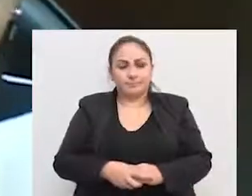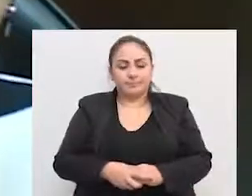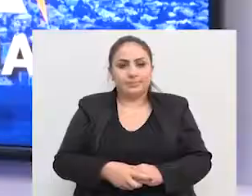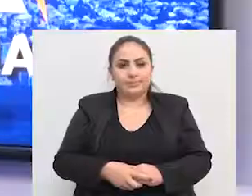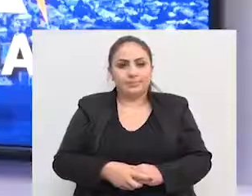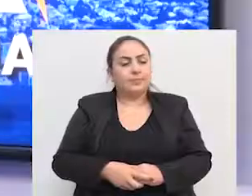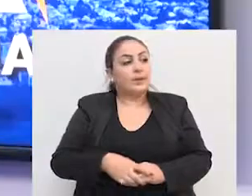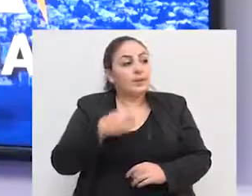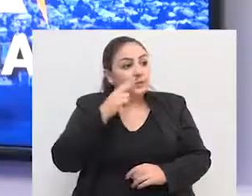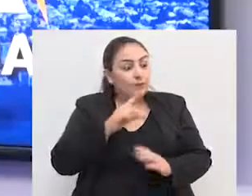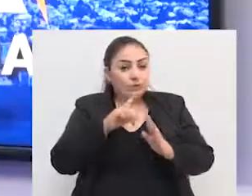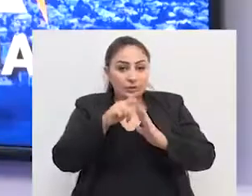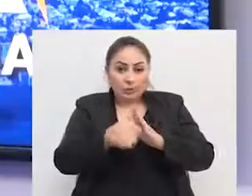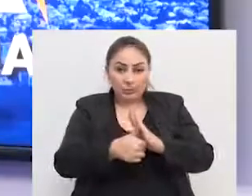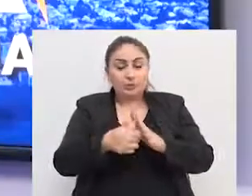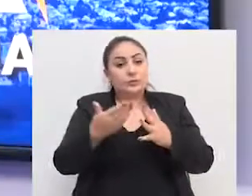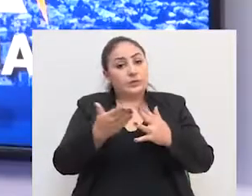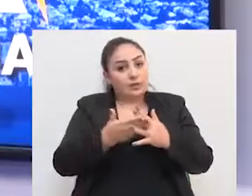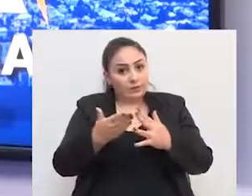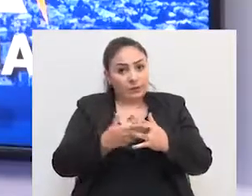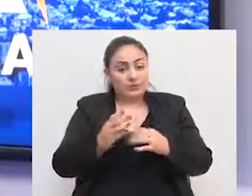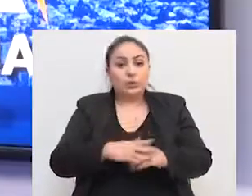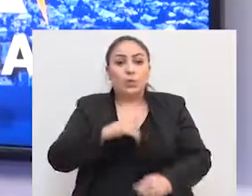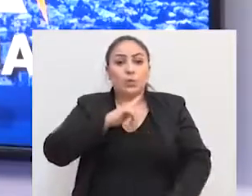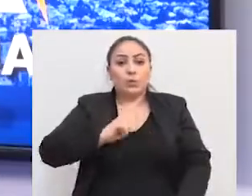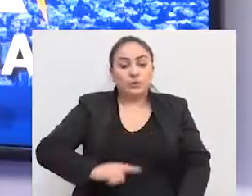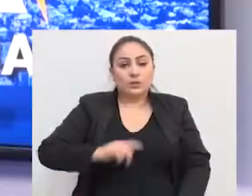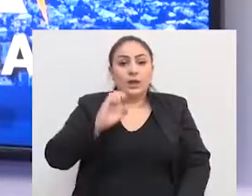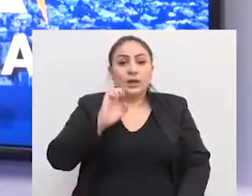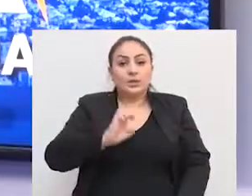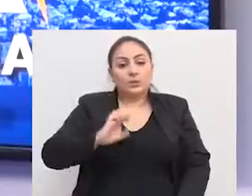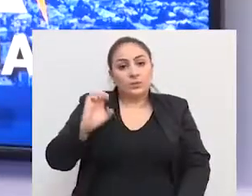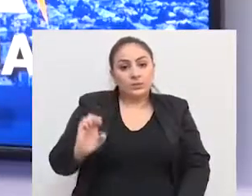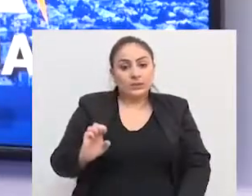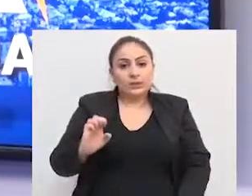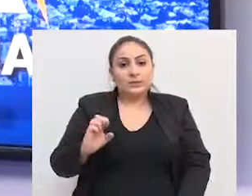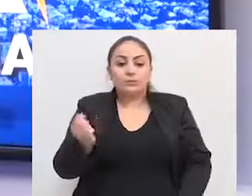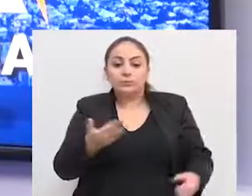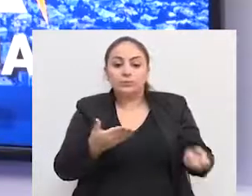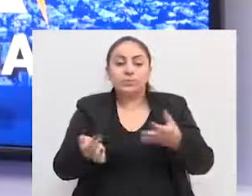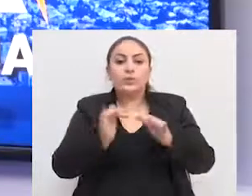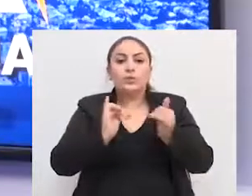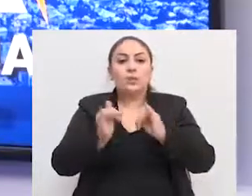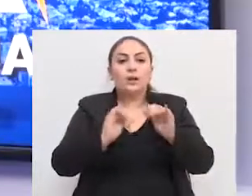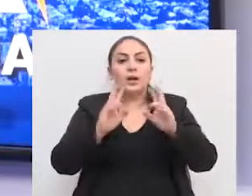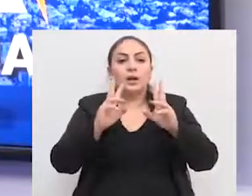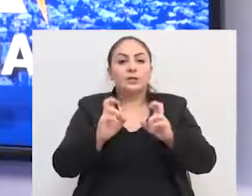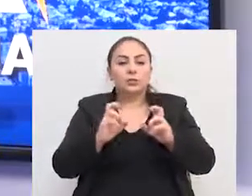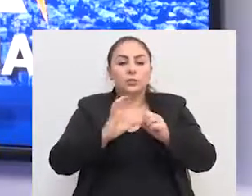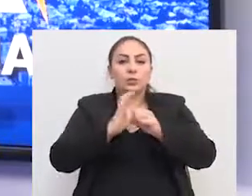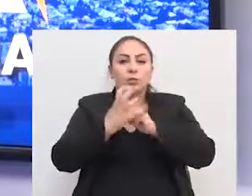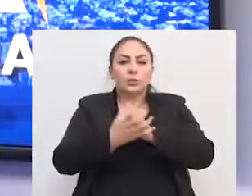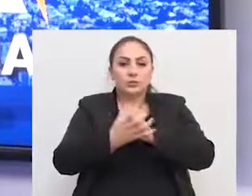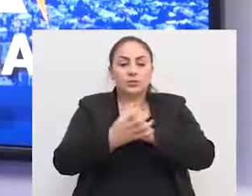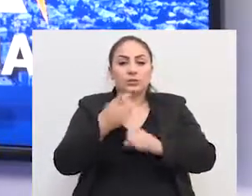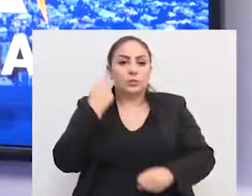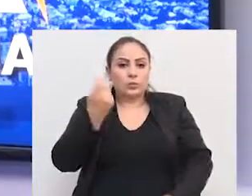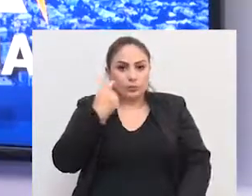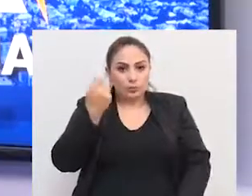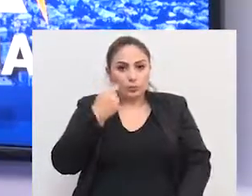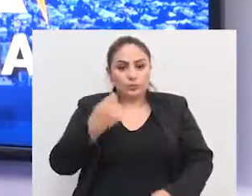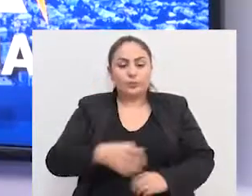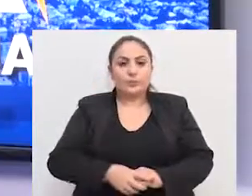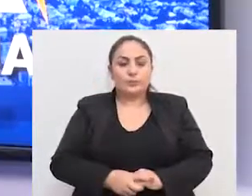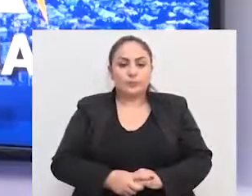né? E veja no próximo bloco. O governador Eduardo Leite atualiza as informações sobre o coronavírus no